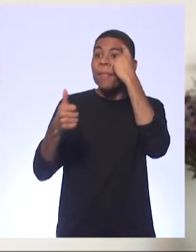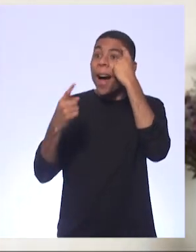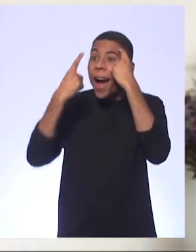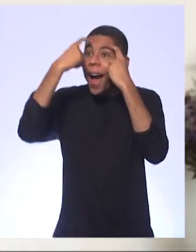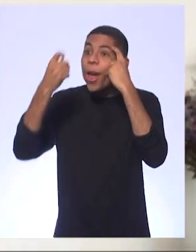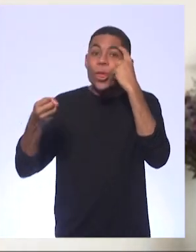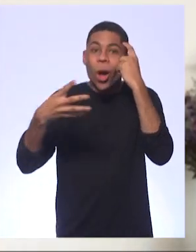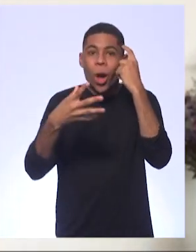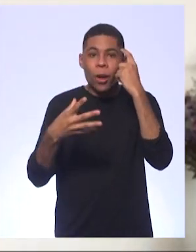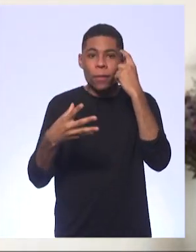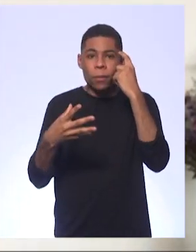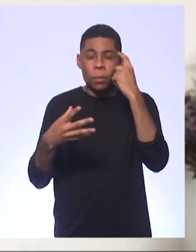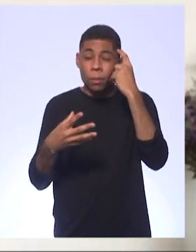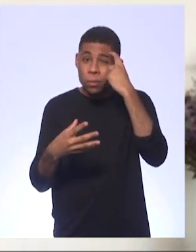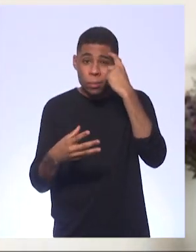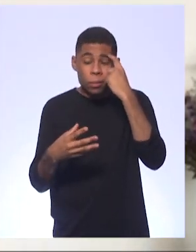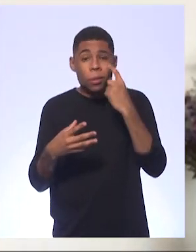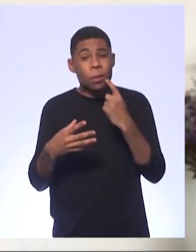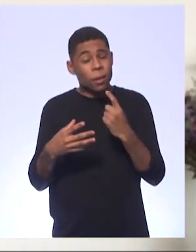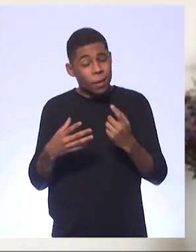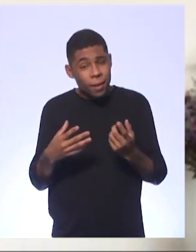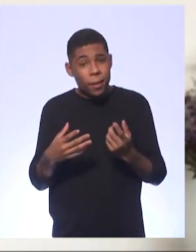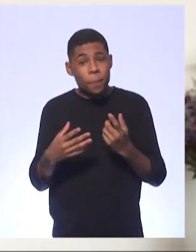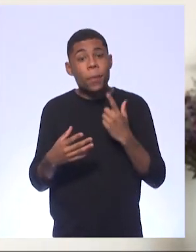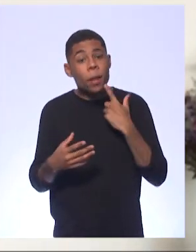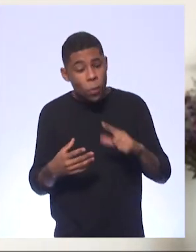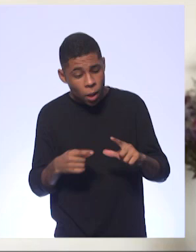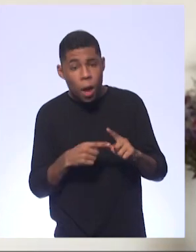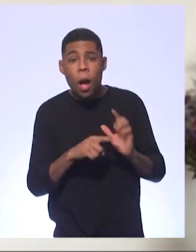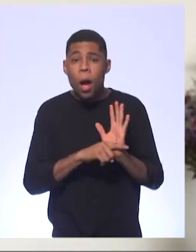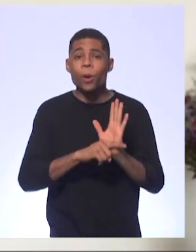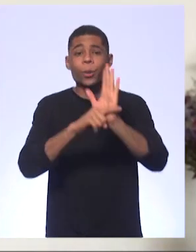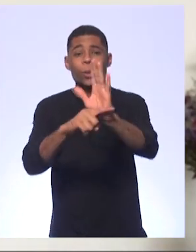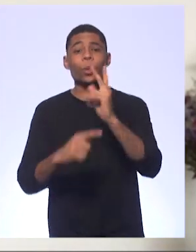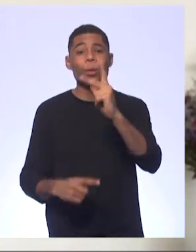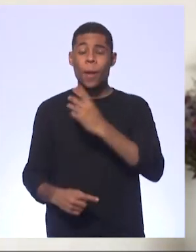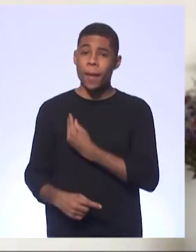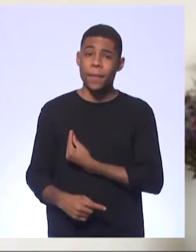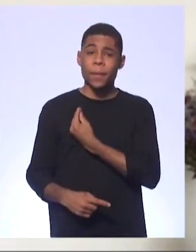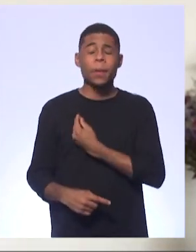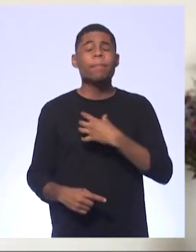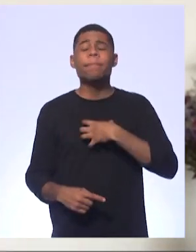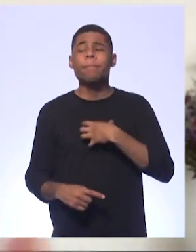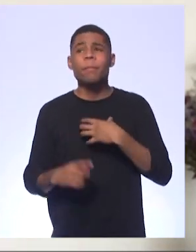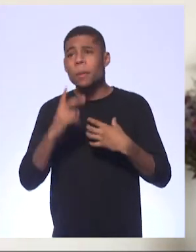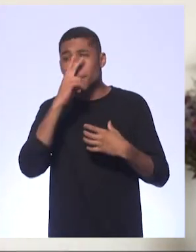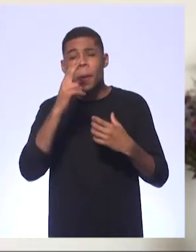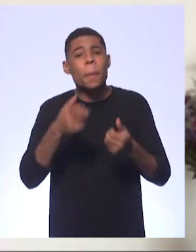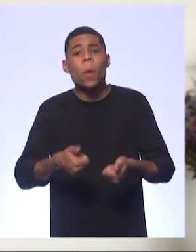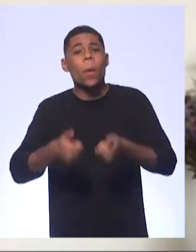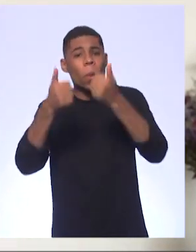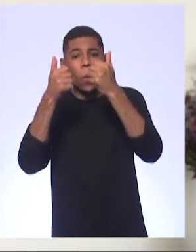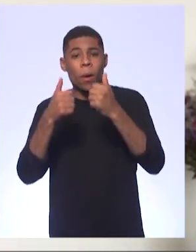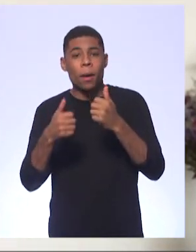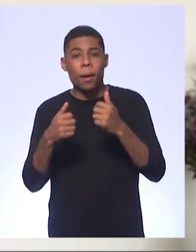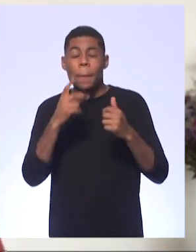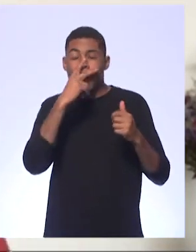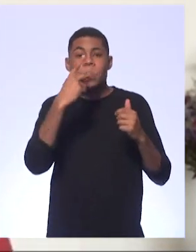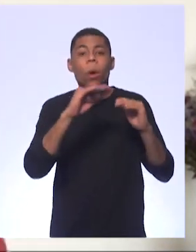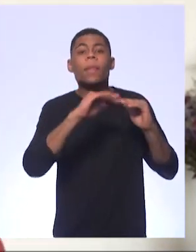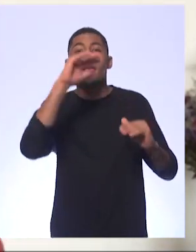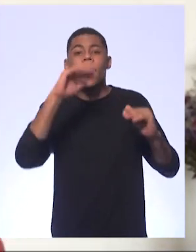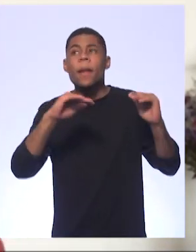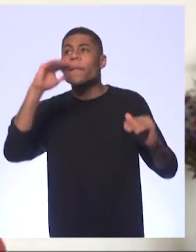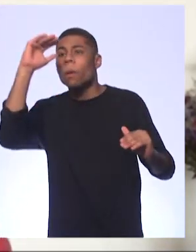isso dependendo muito da linguagem, é que faz a nossa vida ser de um determinado nível ou não. E